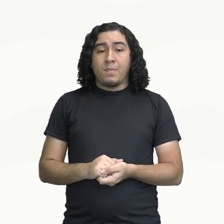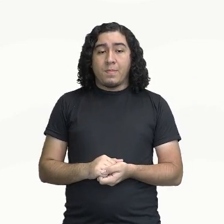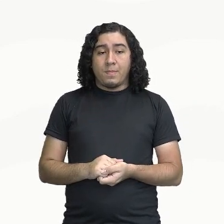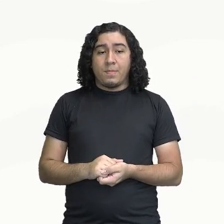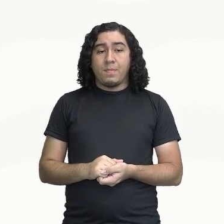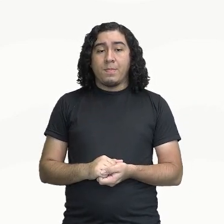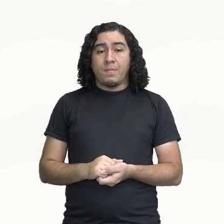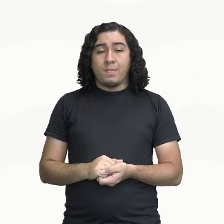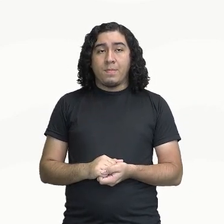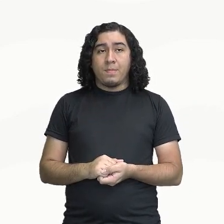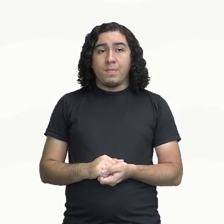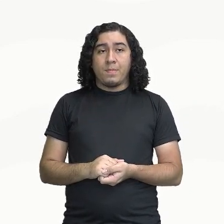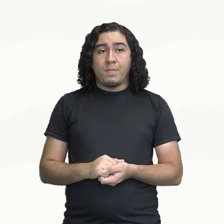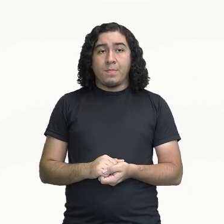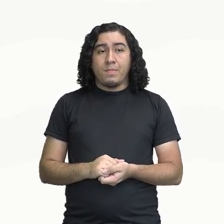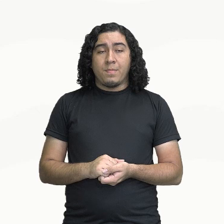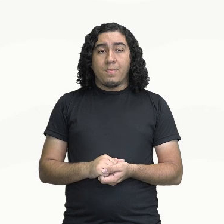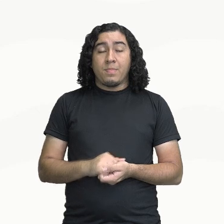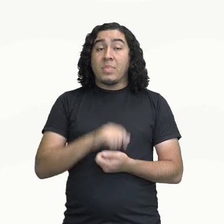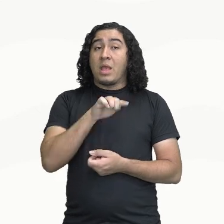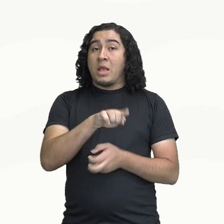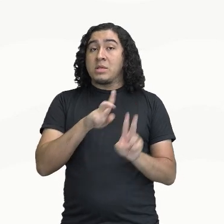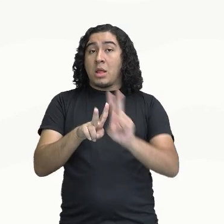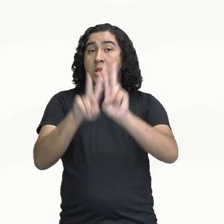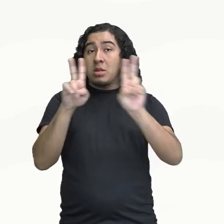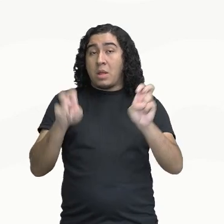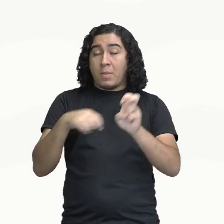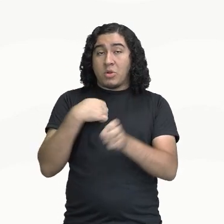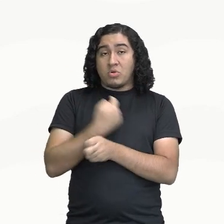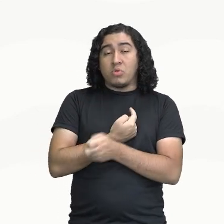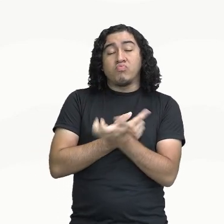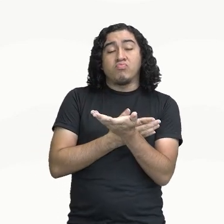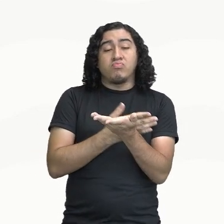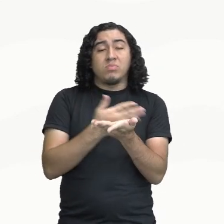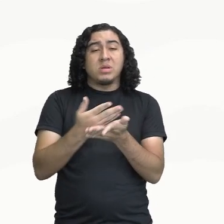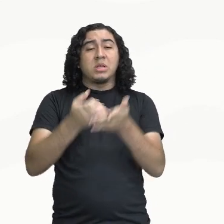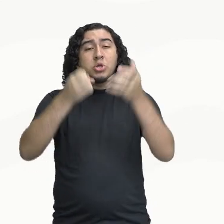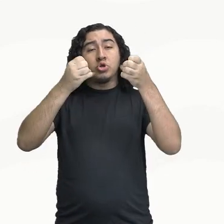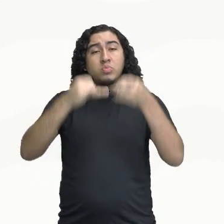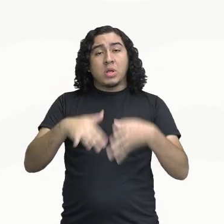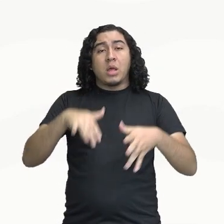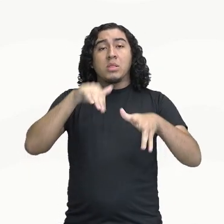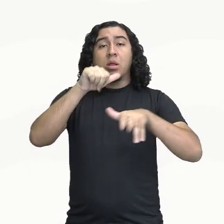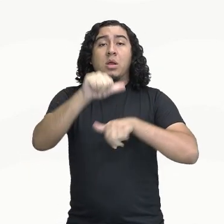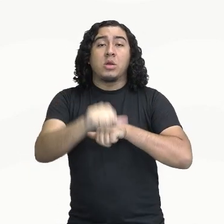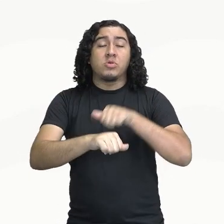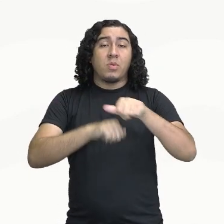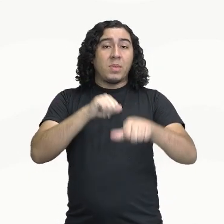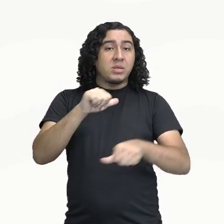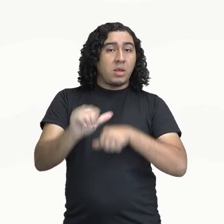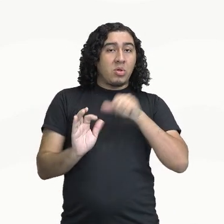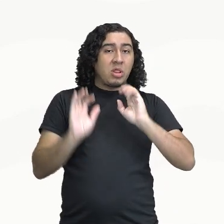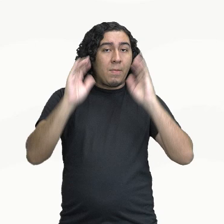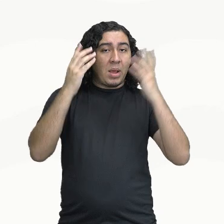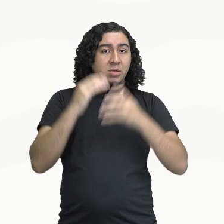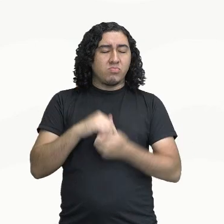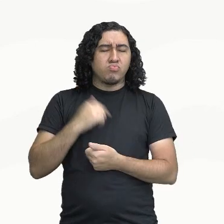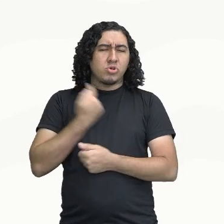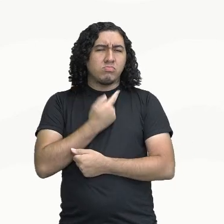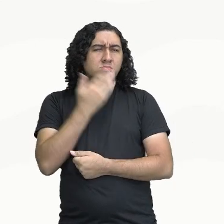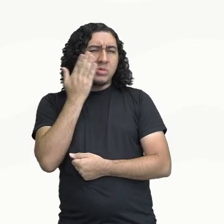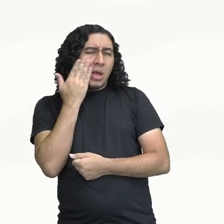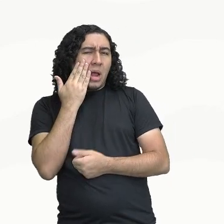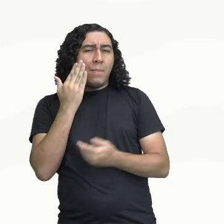E sobre isso, então, nós iremos aqui falar um pouquinho também sobre as mudanças climáticas. Nós já sabemos